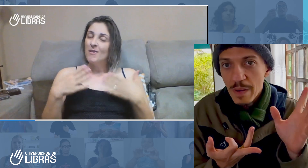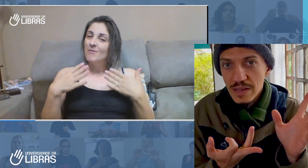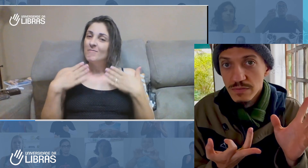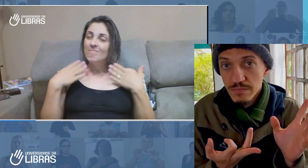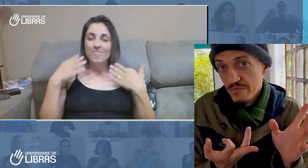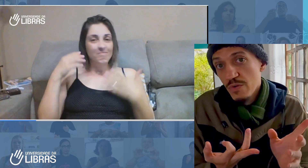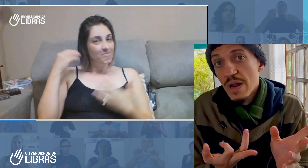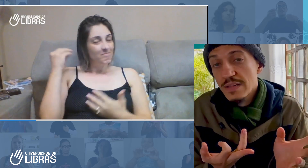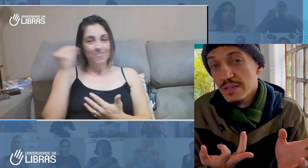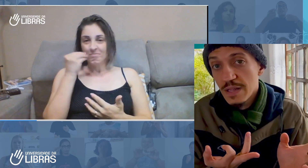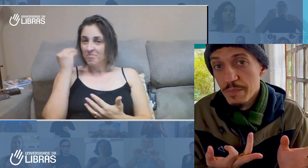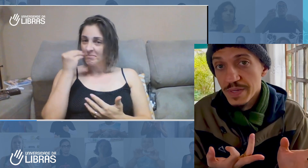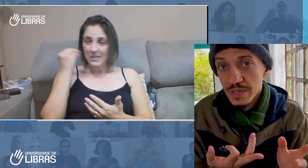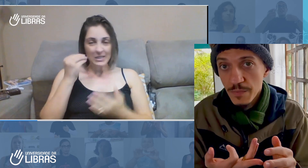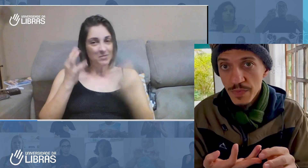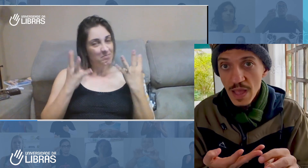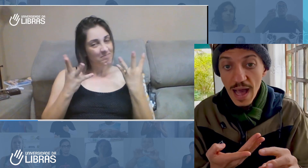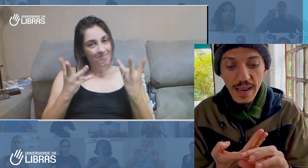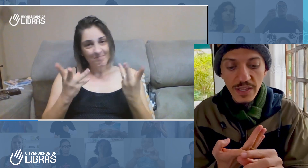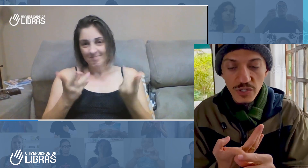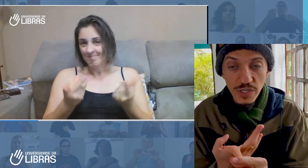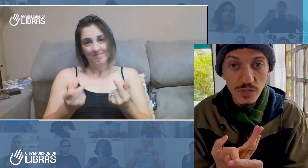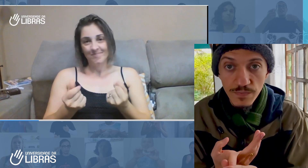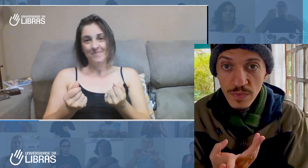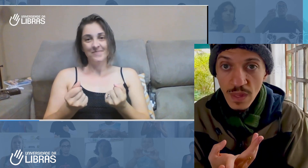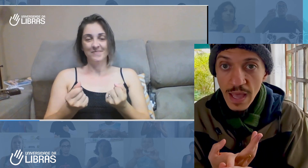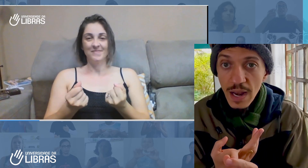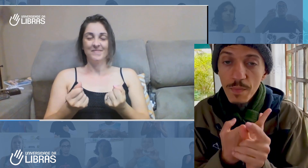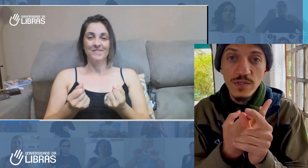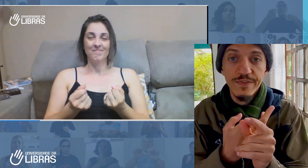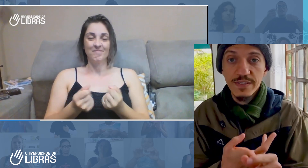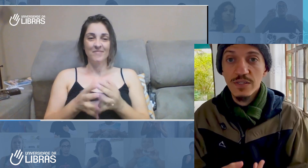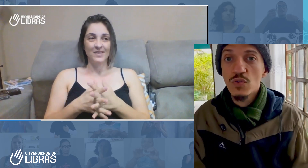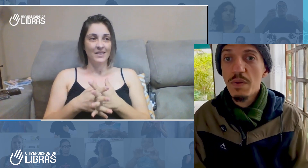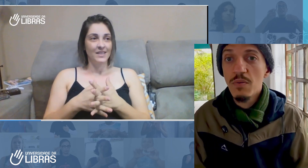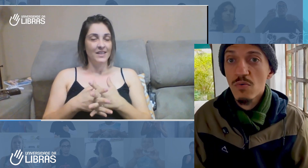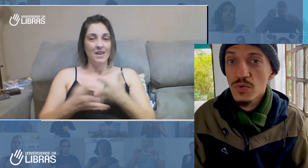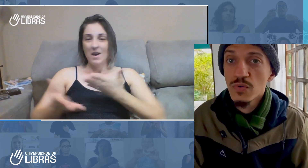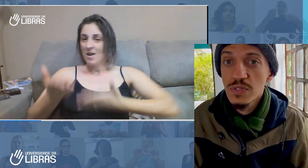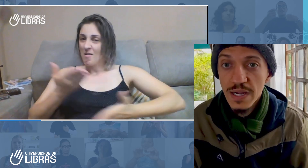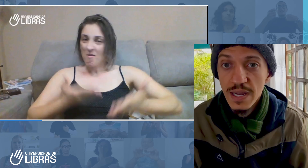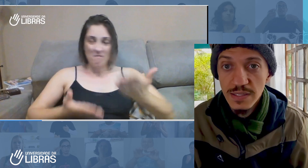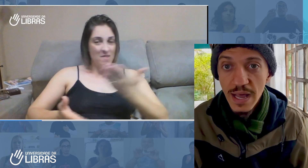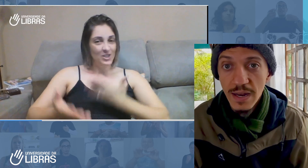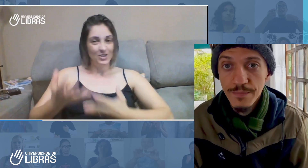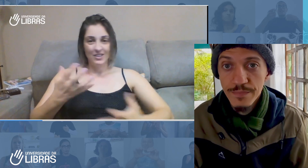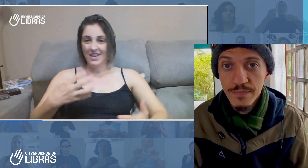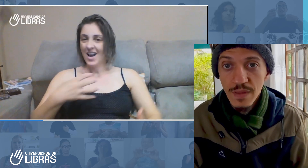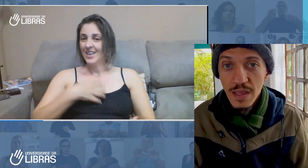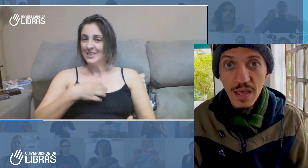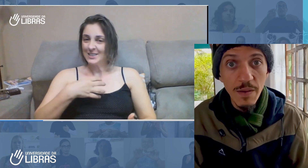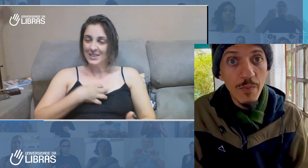para o espaço, foi curada da depressão. Além disso, ela começou a fazer estudo bíblico com surdos na casa dela e por aí